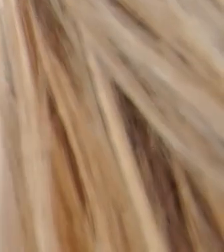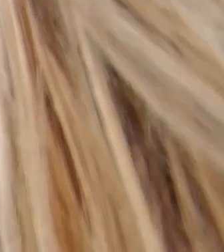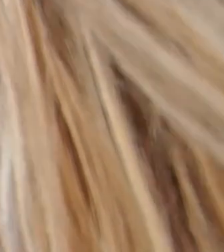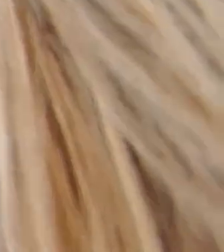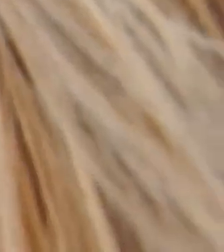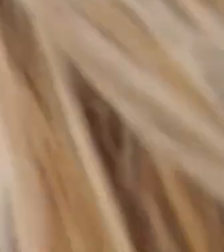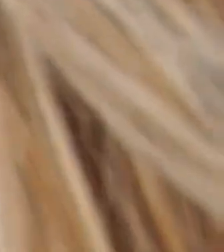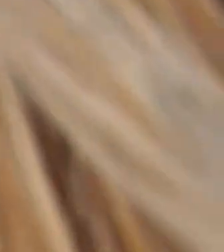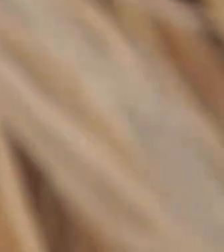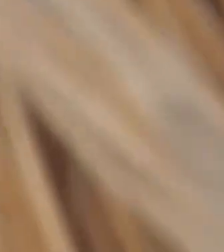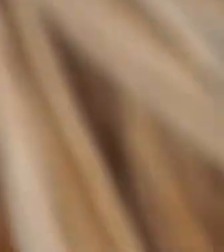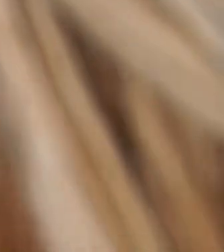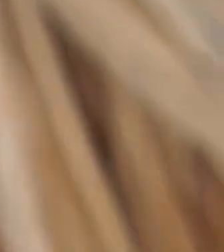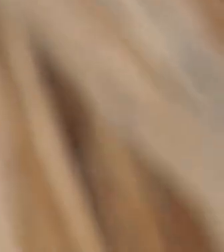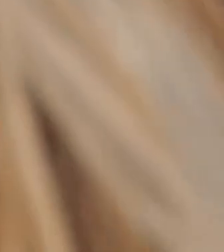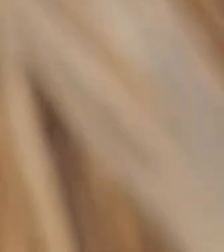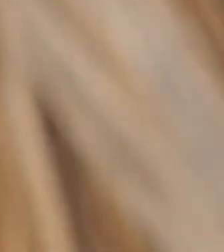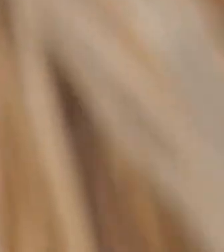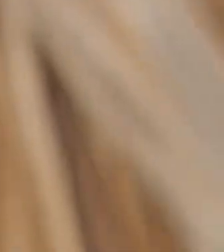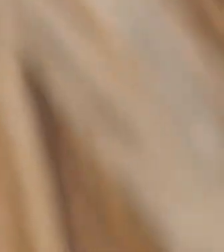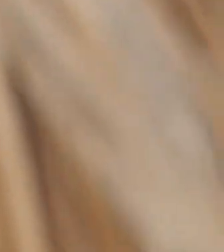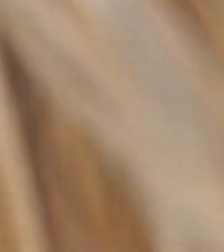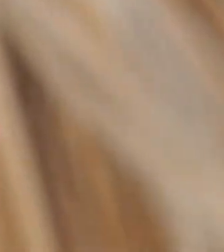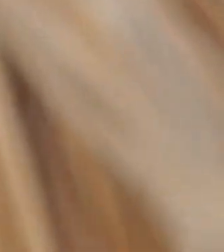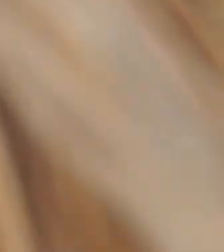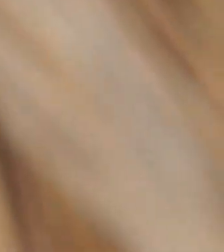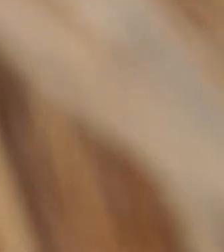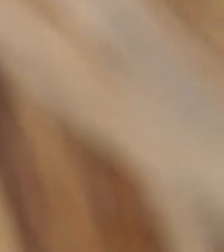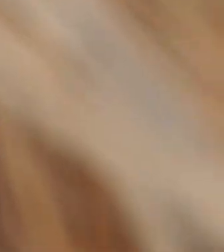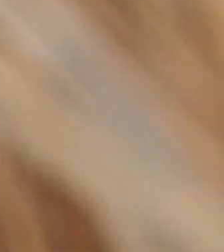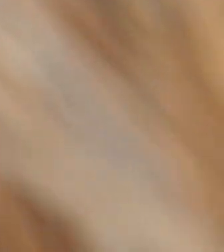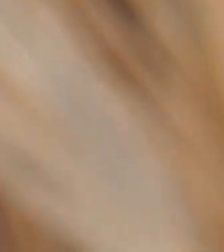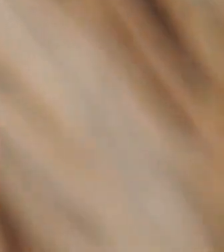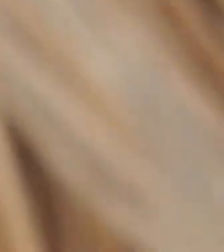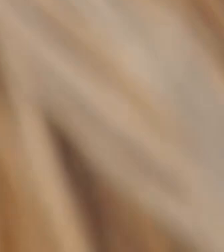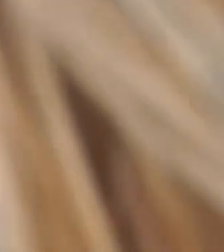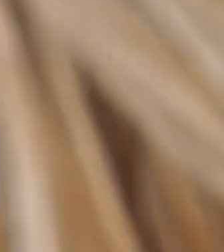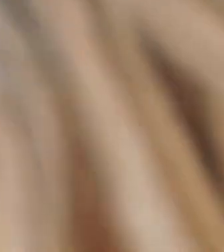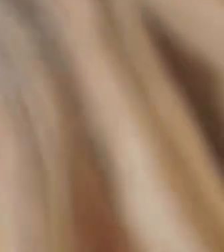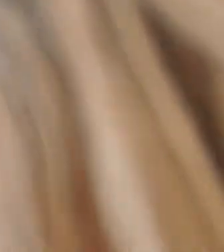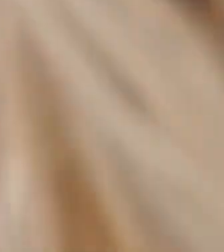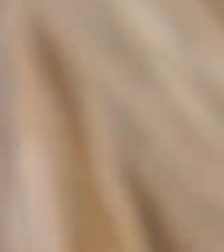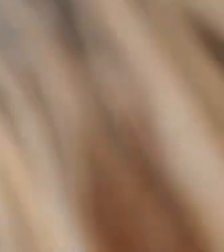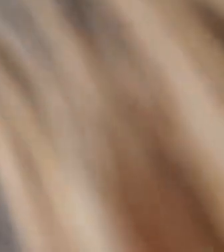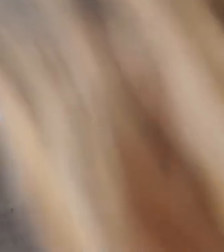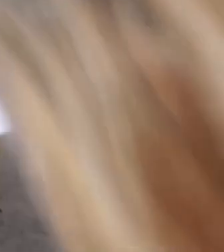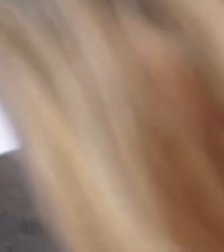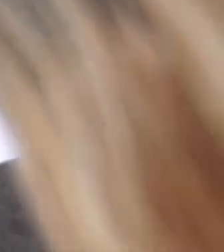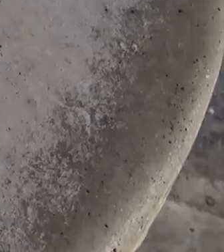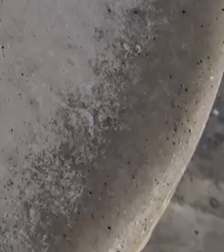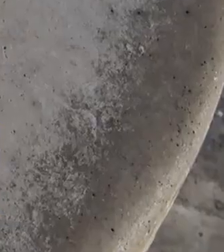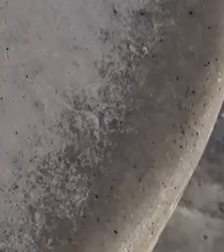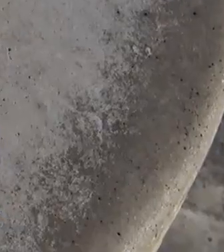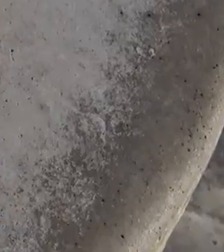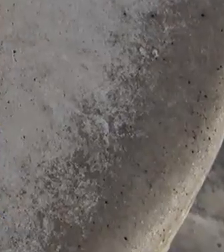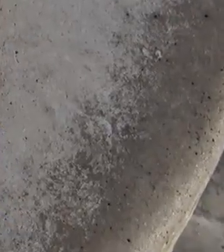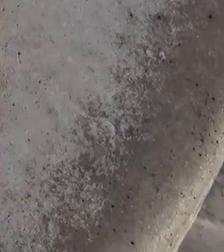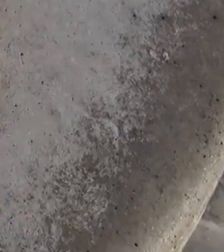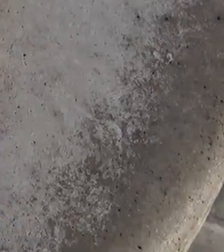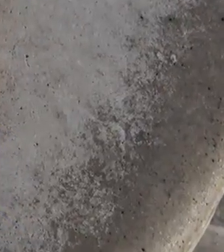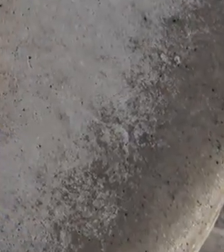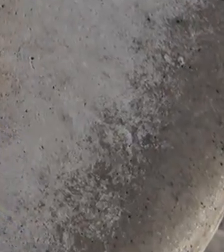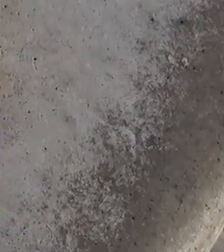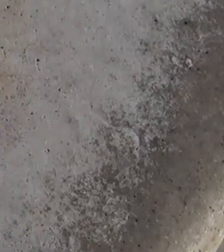da família uma história engraçada ou curiosa passada de geração para geração? As histórias vêm como uma chave que